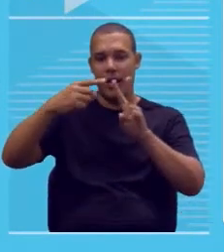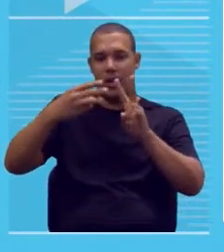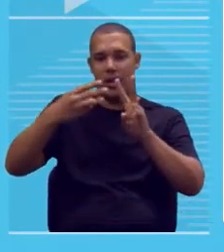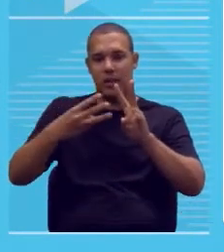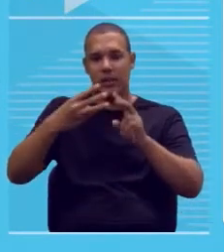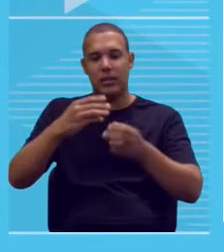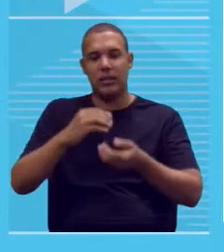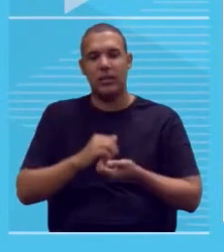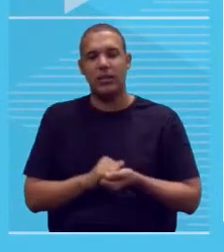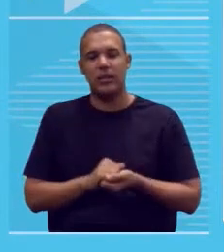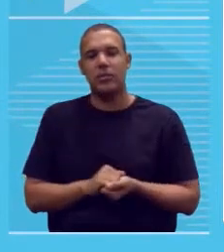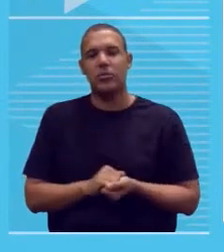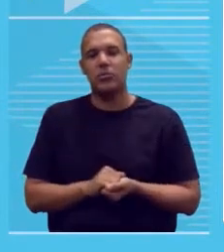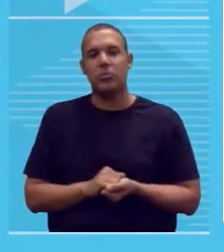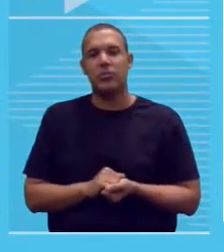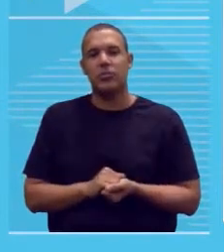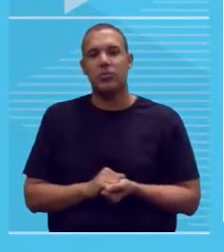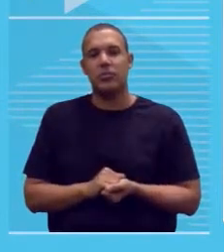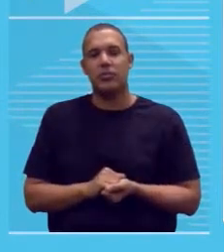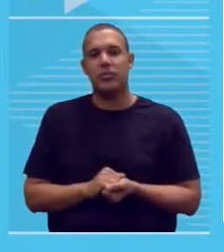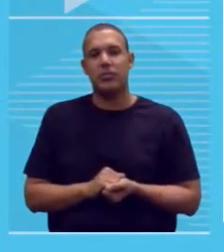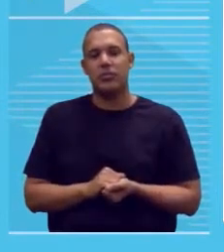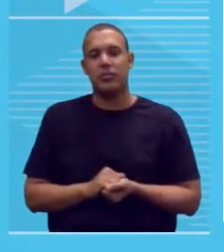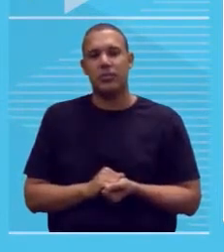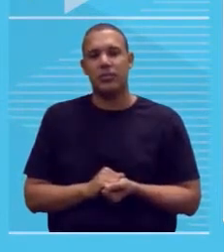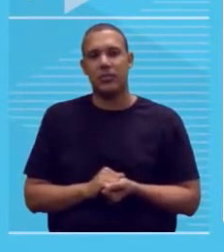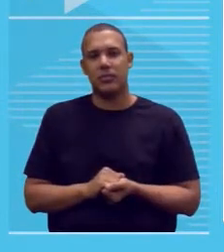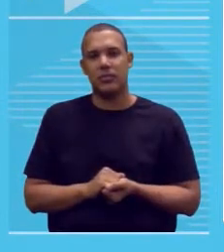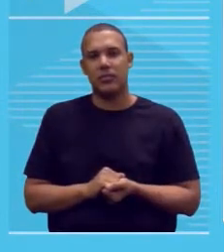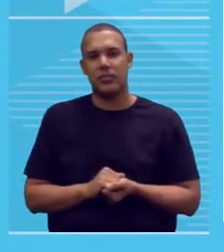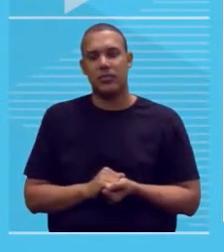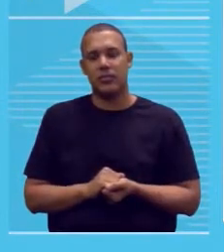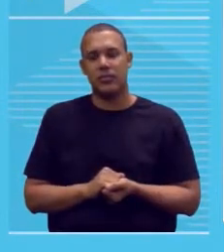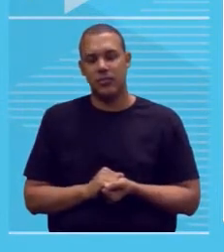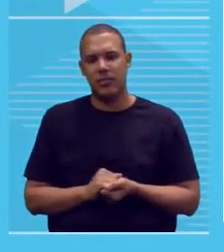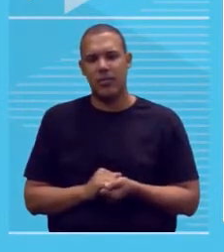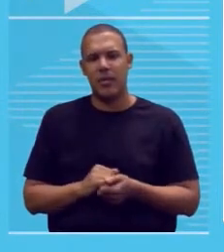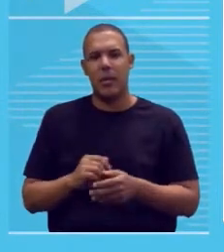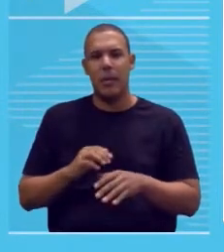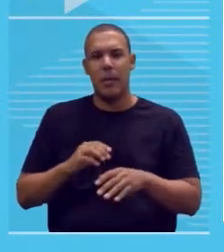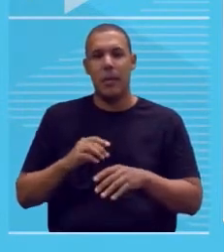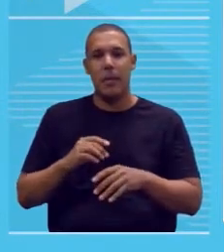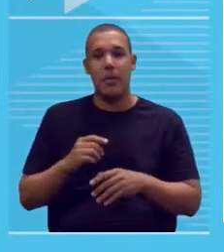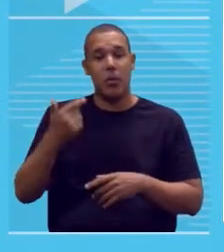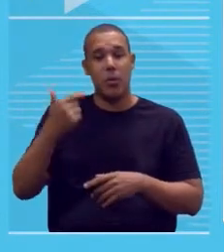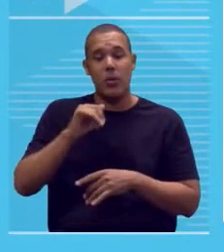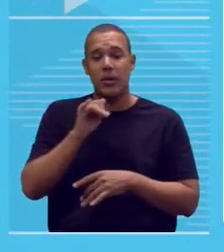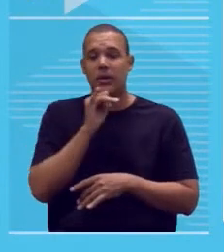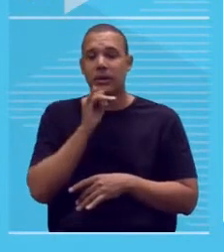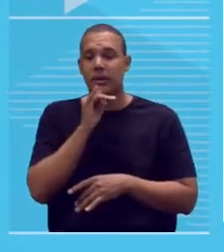Dúvidas? Acredito que não. Professor, então vamos lá. Me dá mais um exemplo, professor.